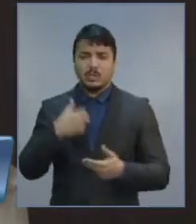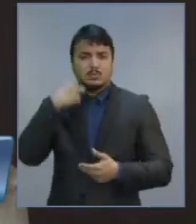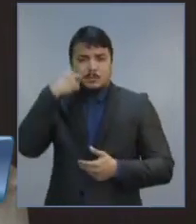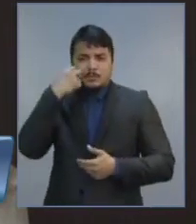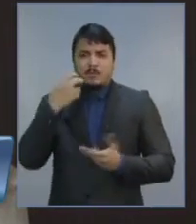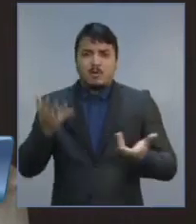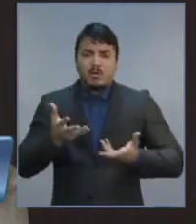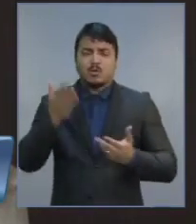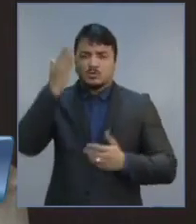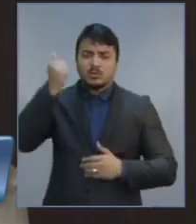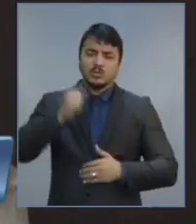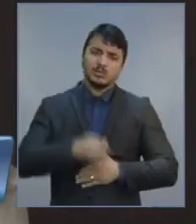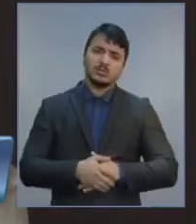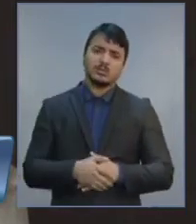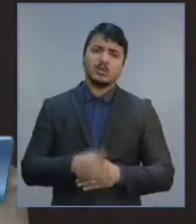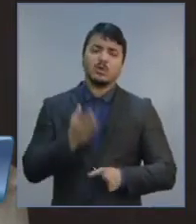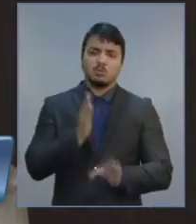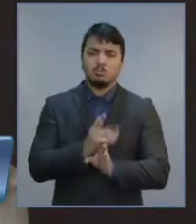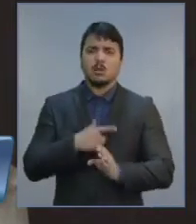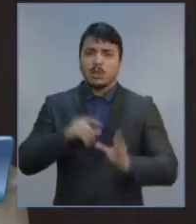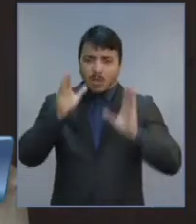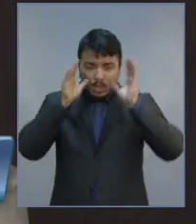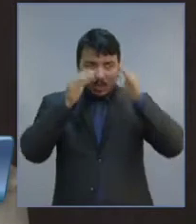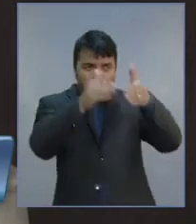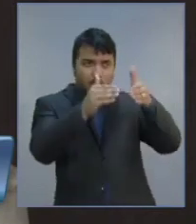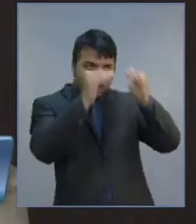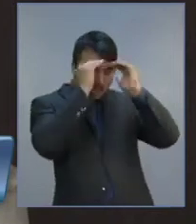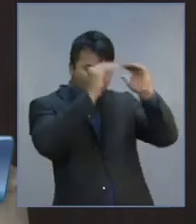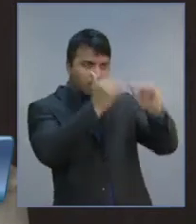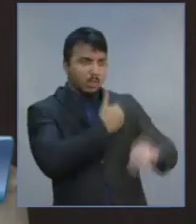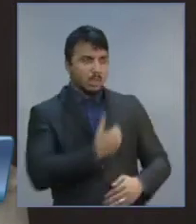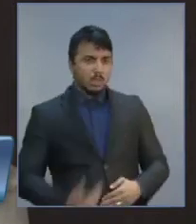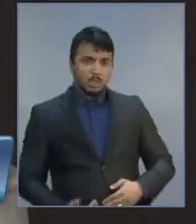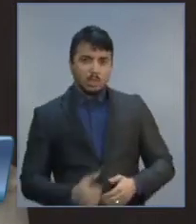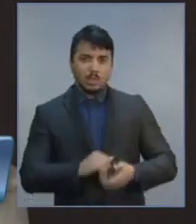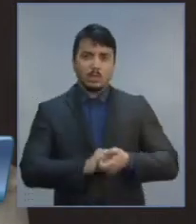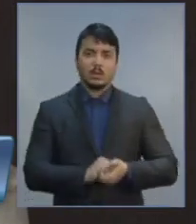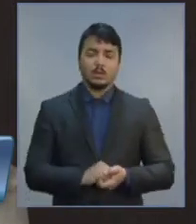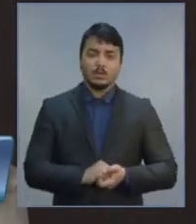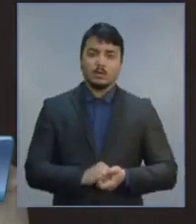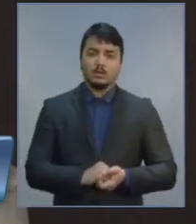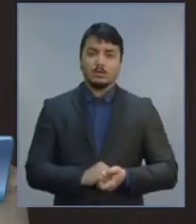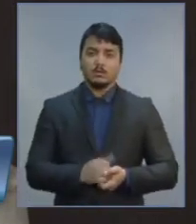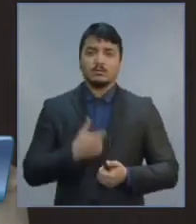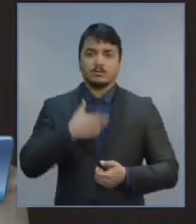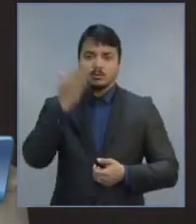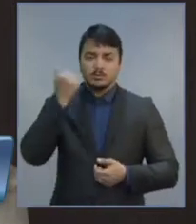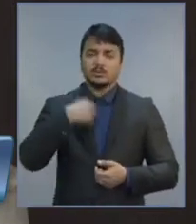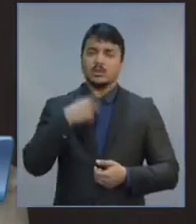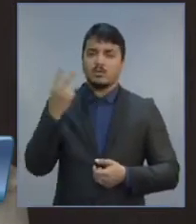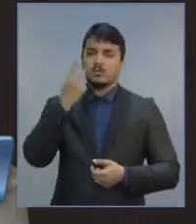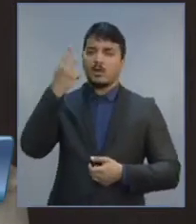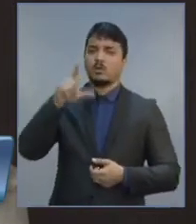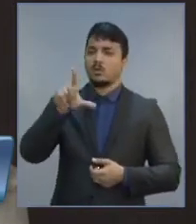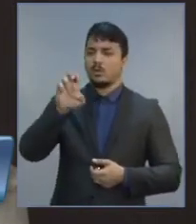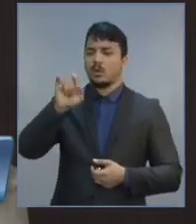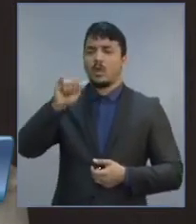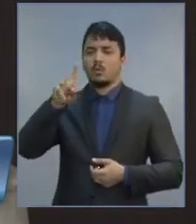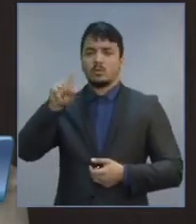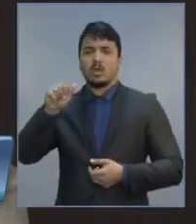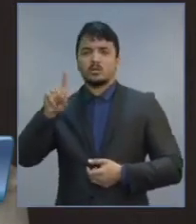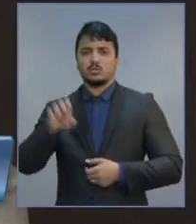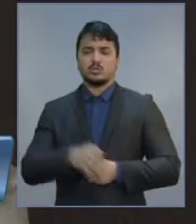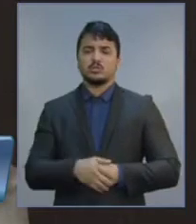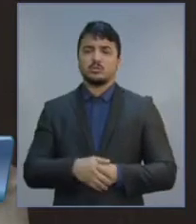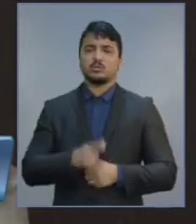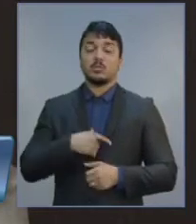agora. Porque são leais ao governo que defendem. Eu reconheço o valor da lealdade. Mas a lealdade